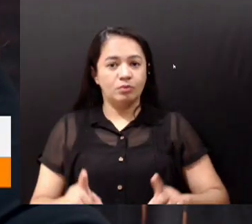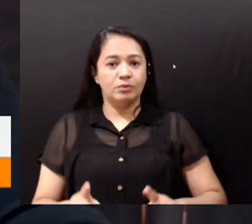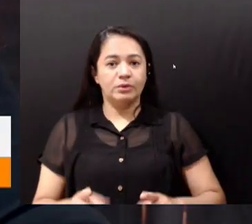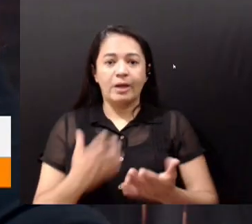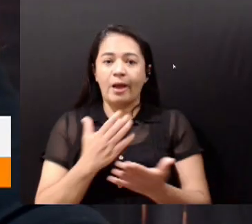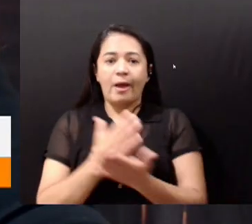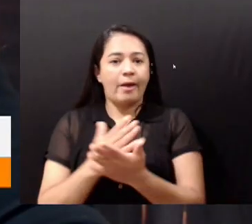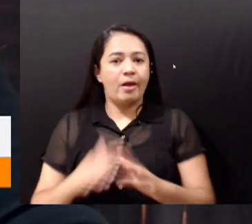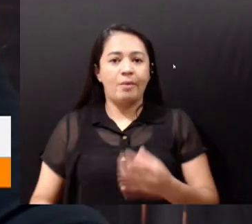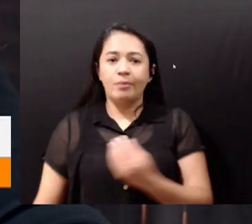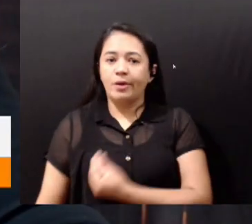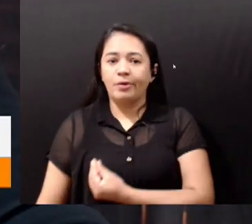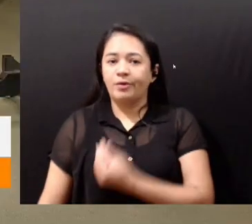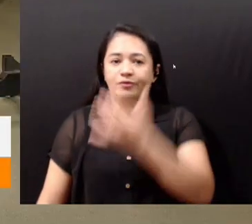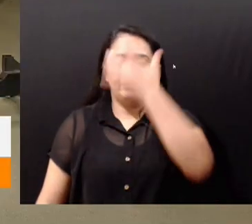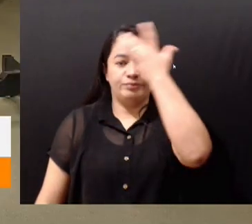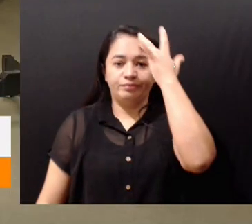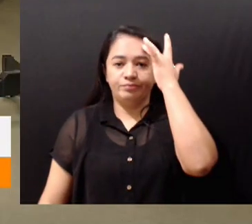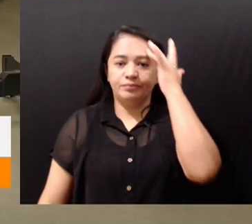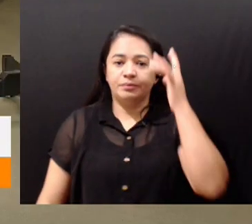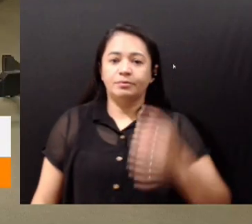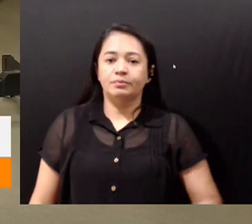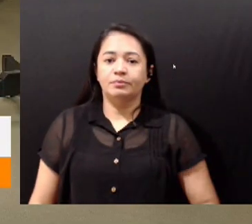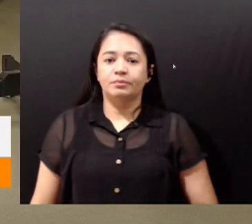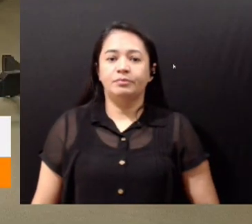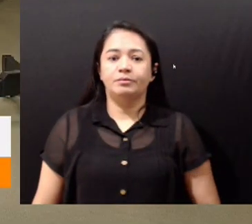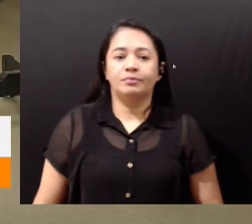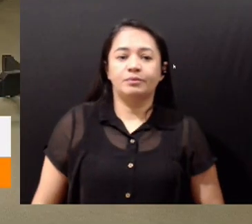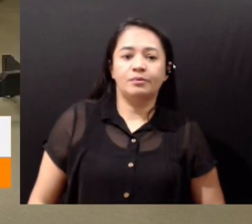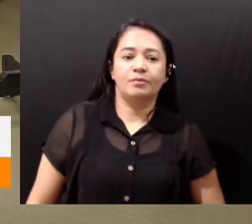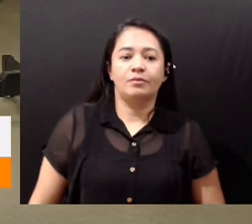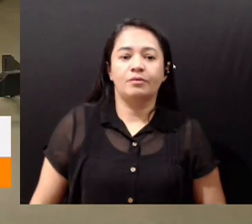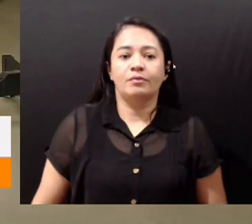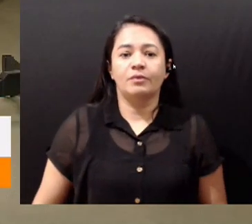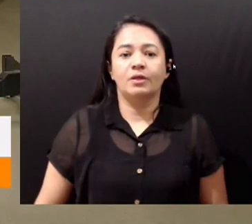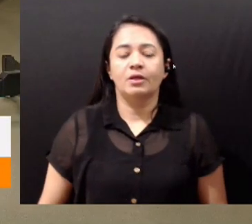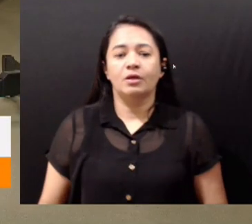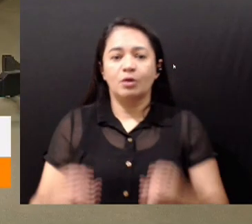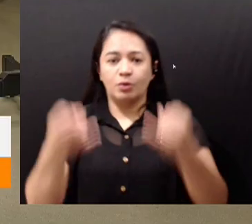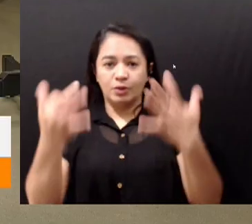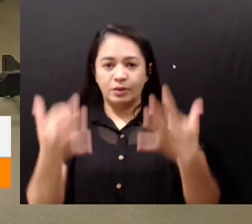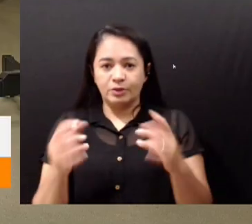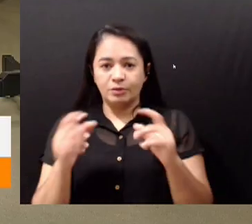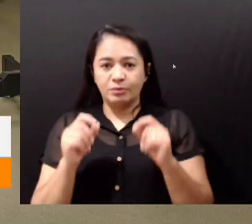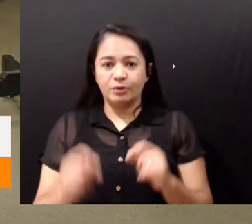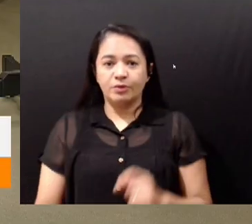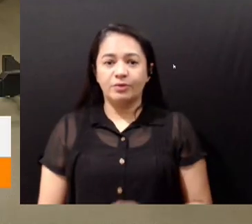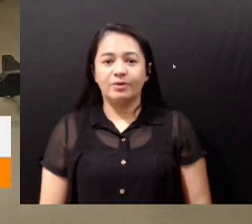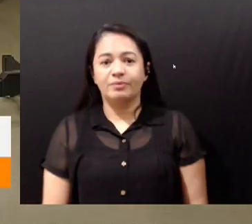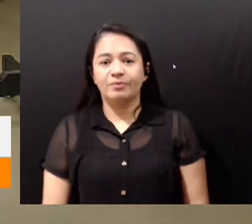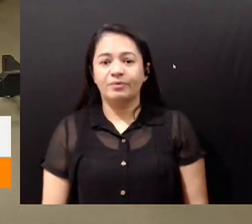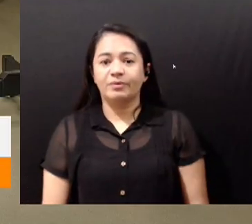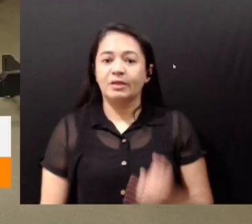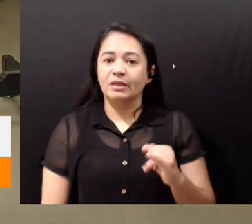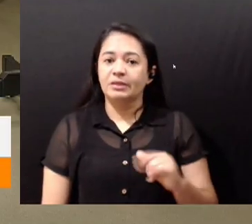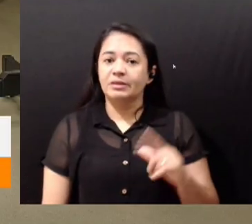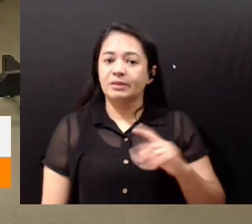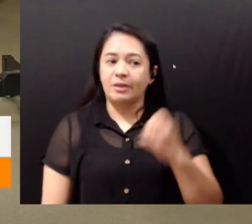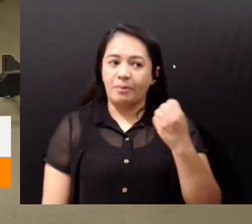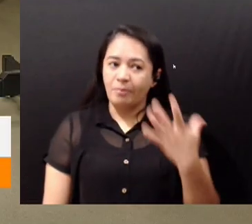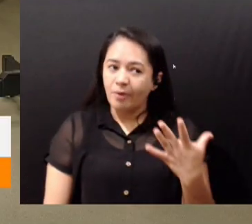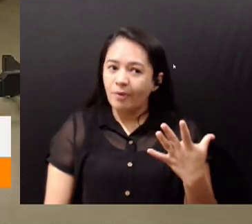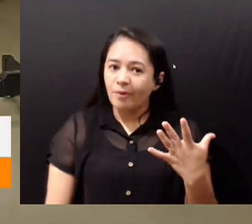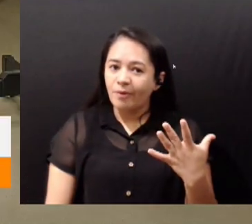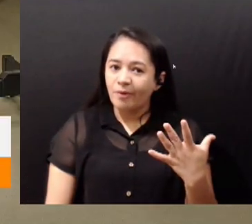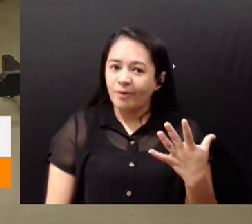pessoa, né? Perfeito. Doutora, quando eu digo não funciona, é assim, né? Como no início do programa, se tem algo bom, é que sim, ela vai